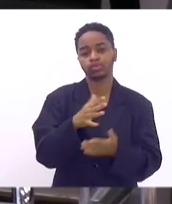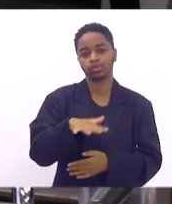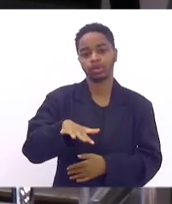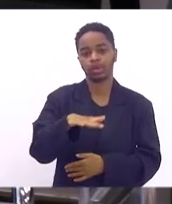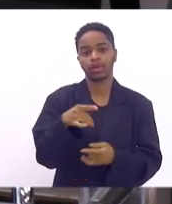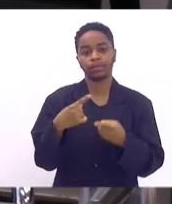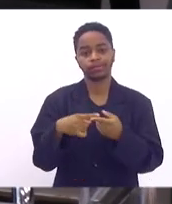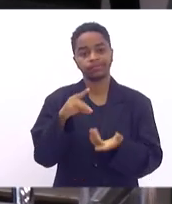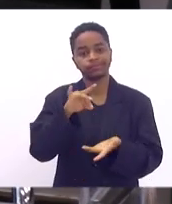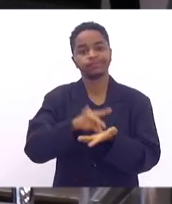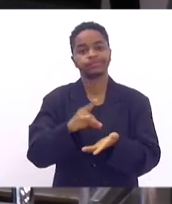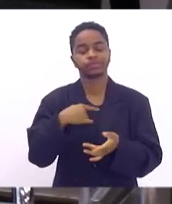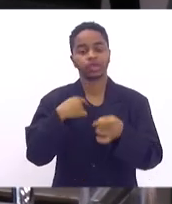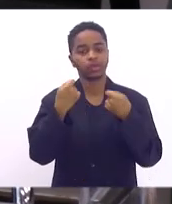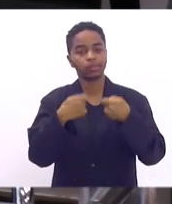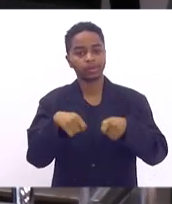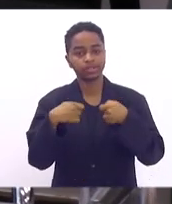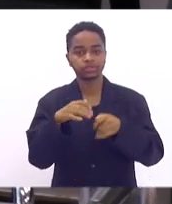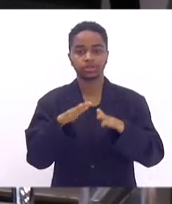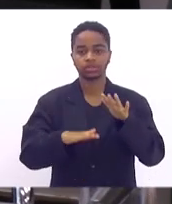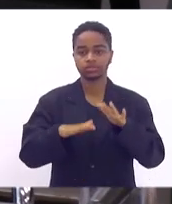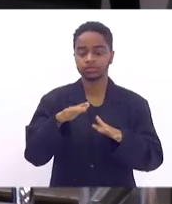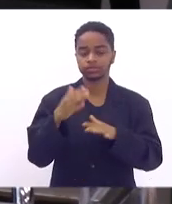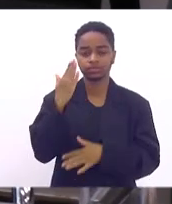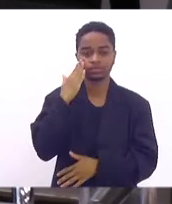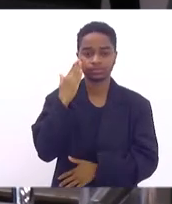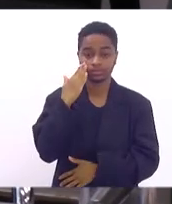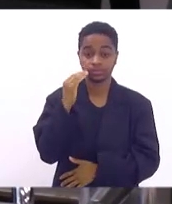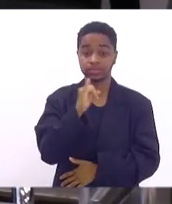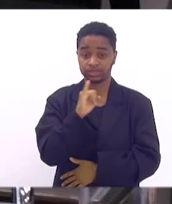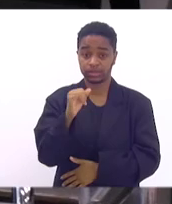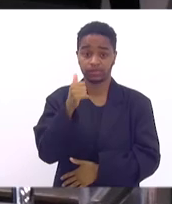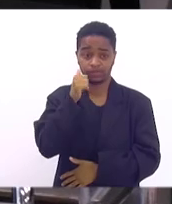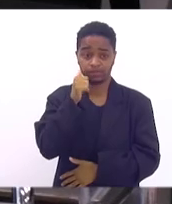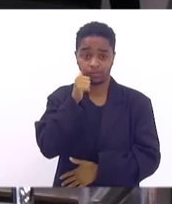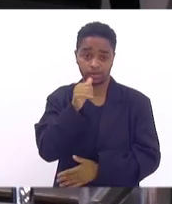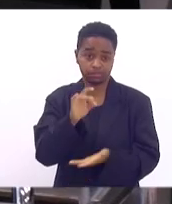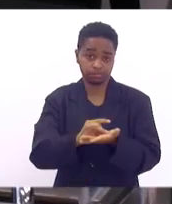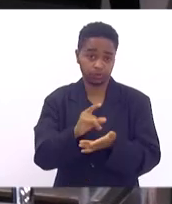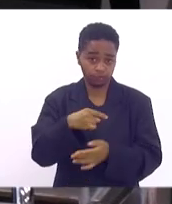eu preciso, muitas vezes, saber se ela foi,